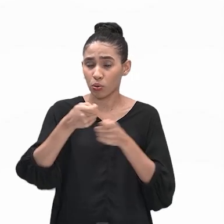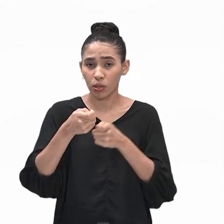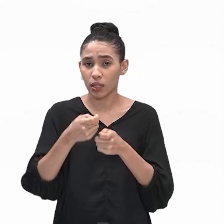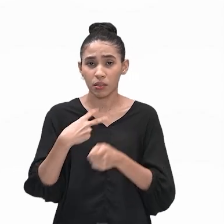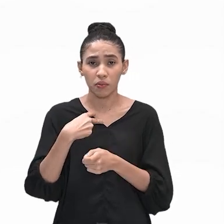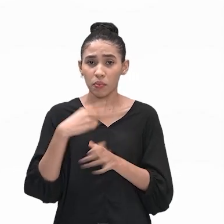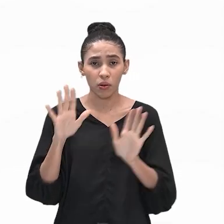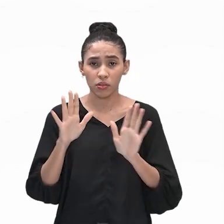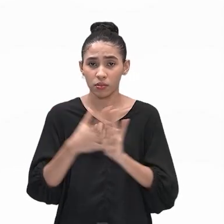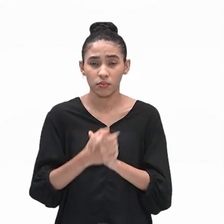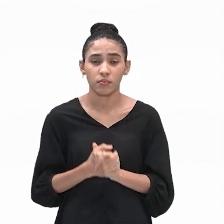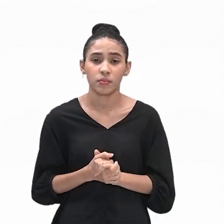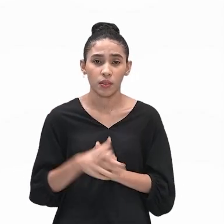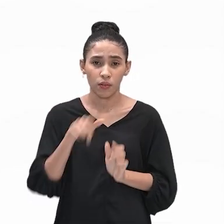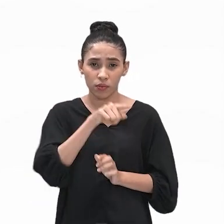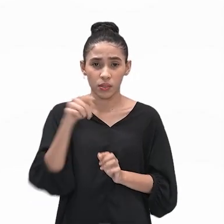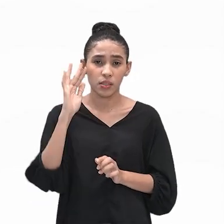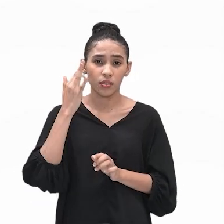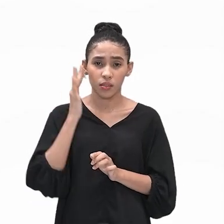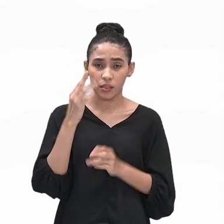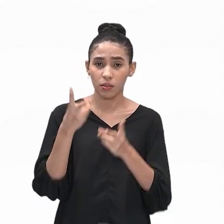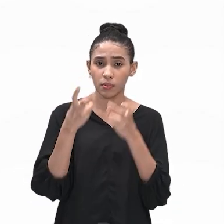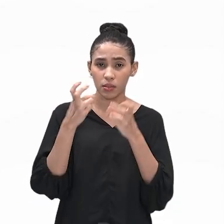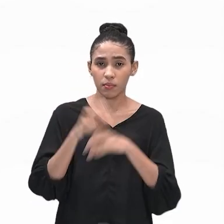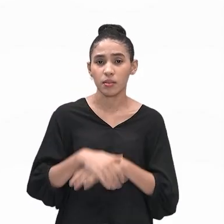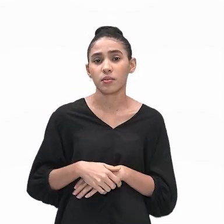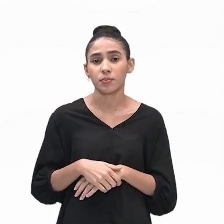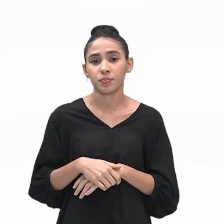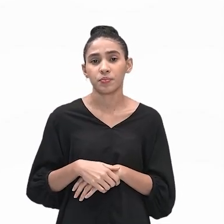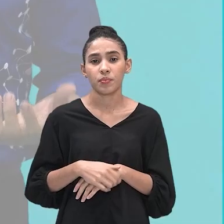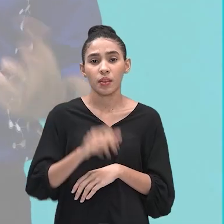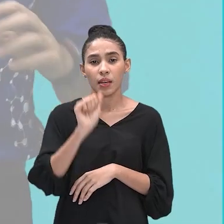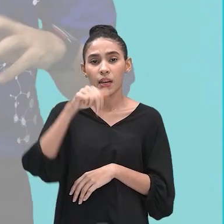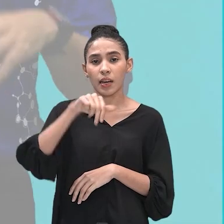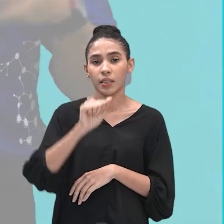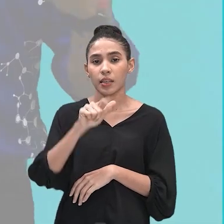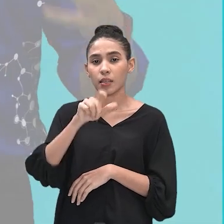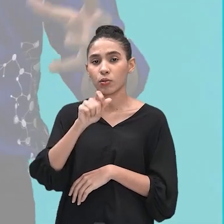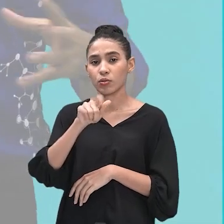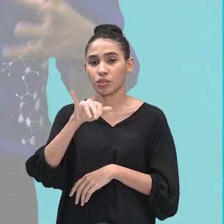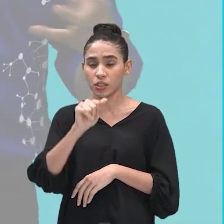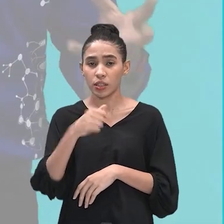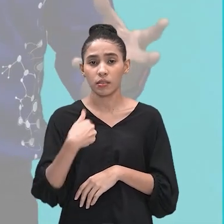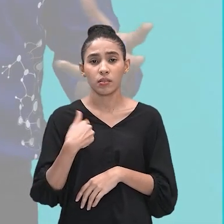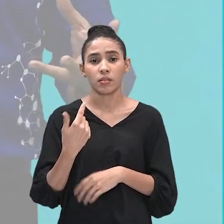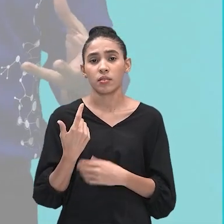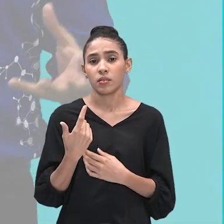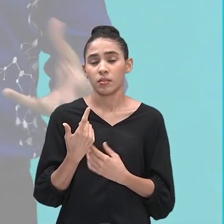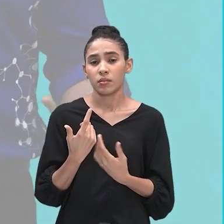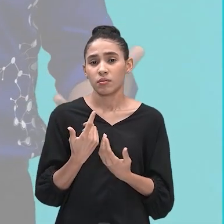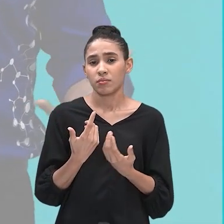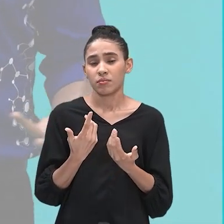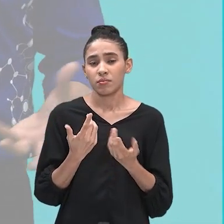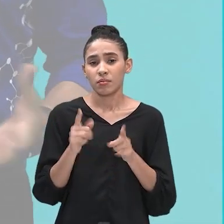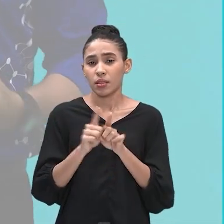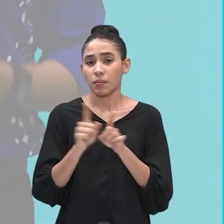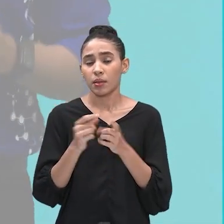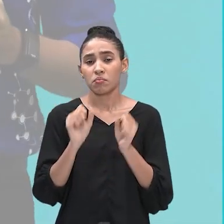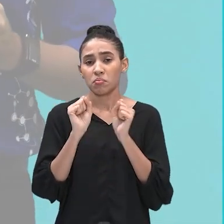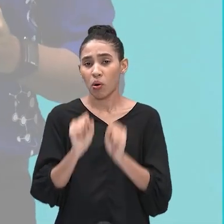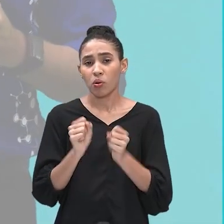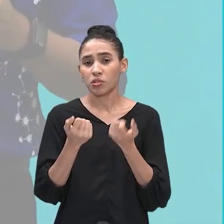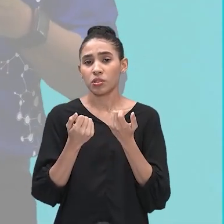país. Entenderam, gente? Perceberam, então, o que seria uma analogia? Eu também, basicamente, fazer uma